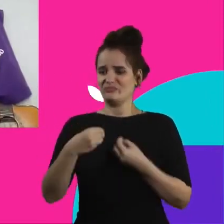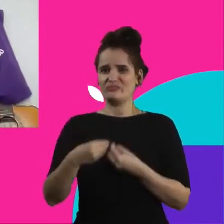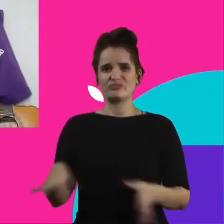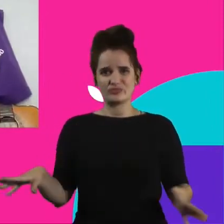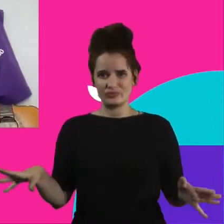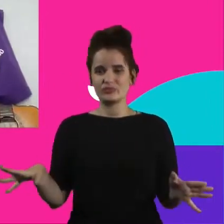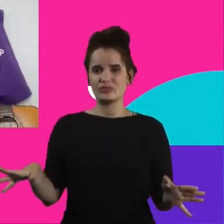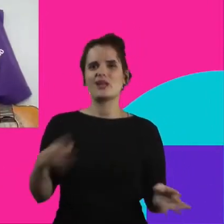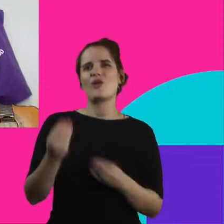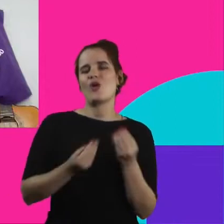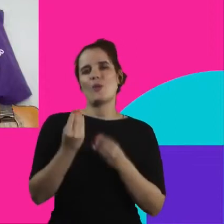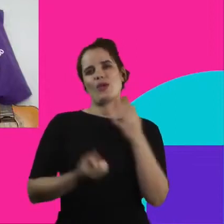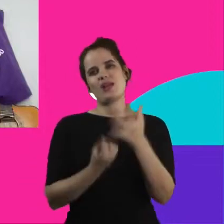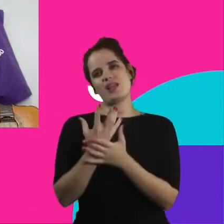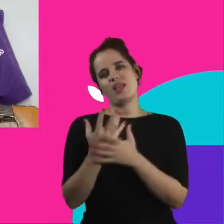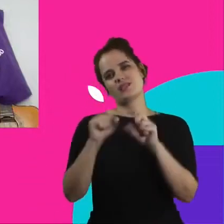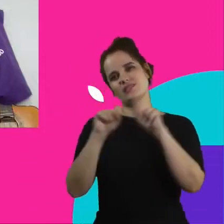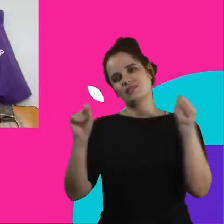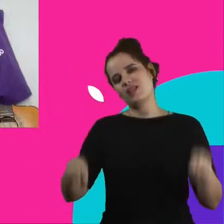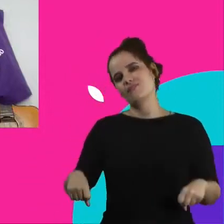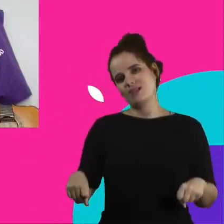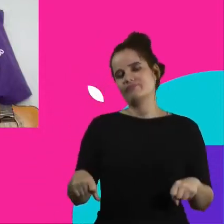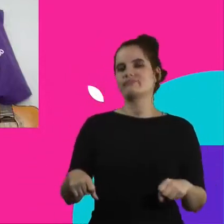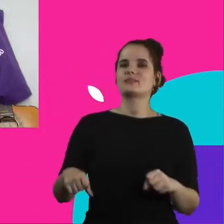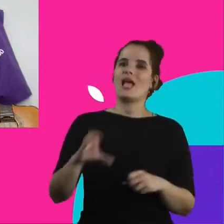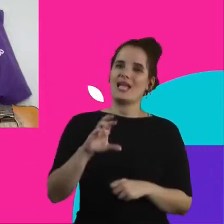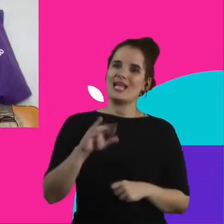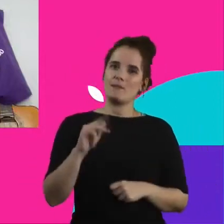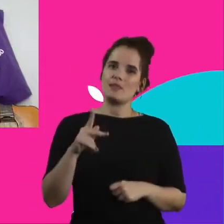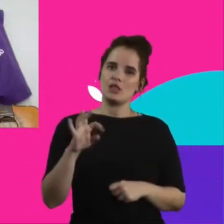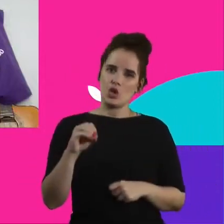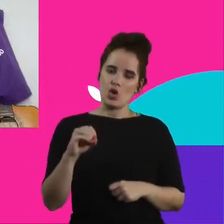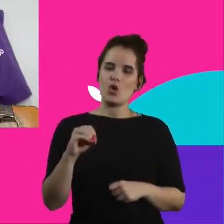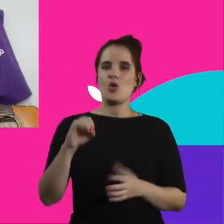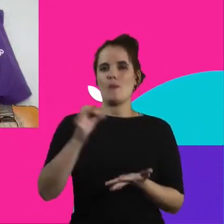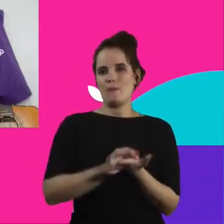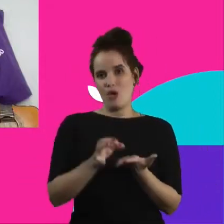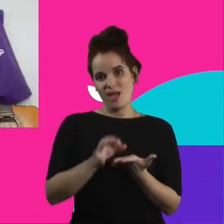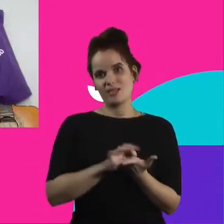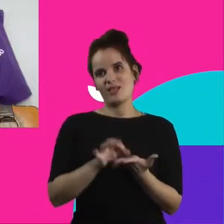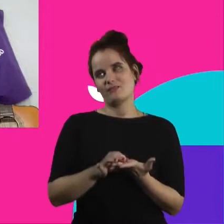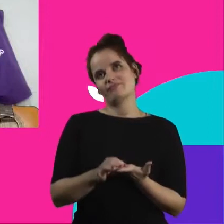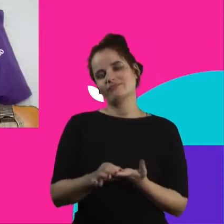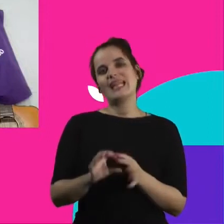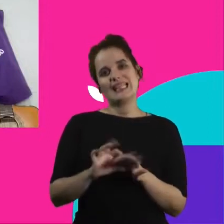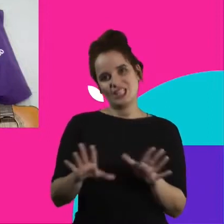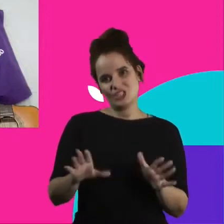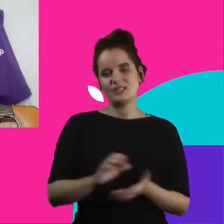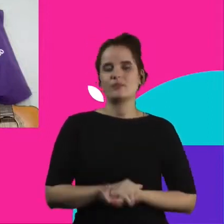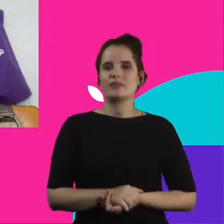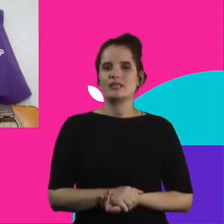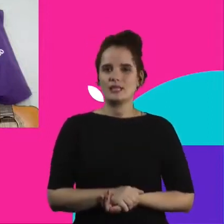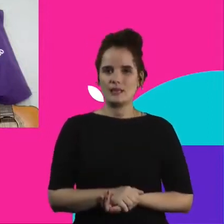como é que a gente cria um sistema, e aí as criptomoedas permitem isso, que você crie novas regras. Então, os seeds,